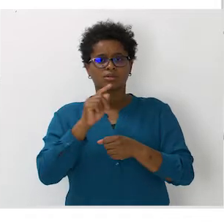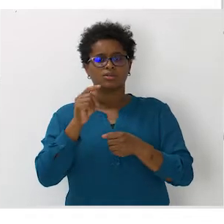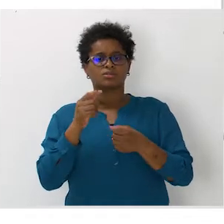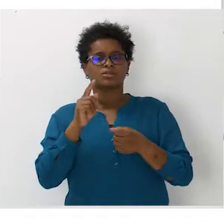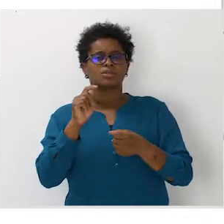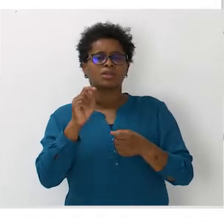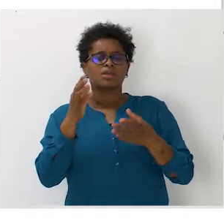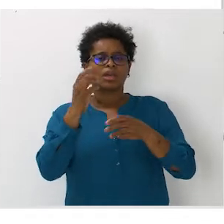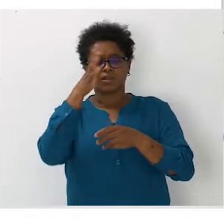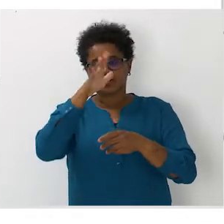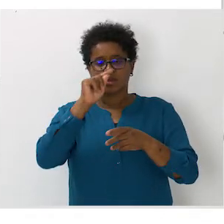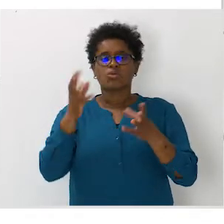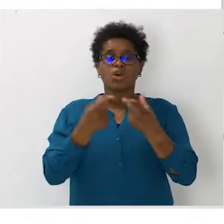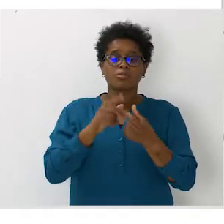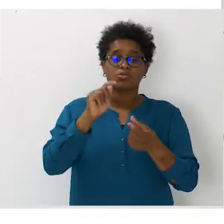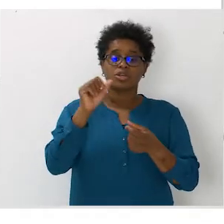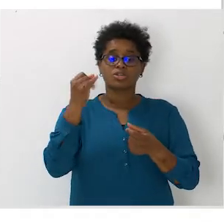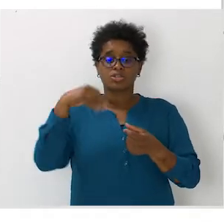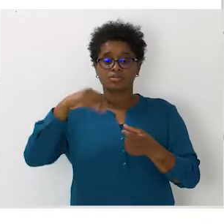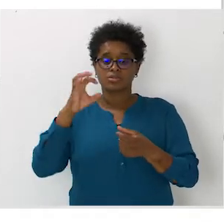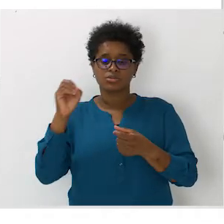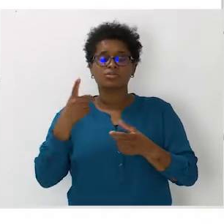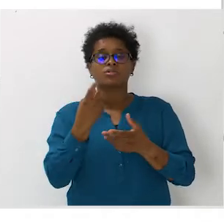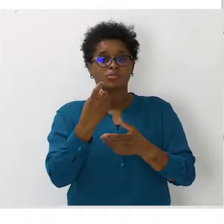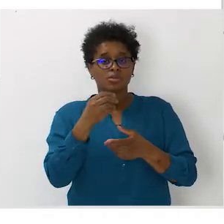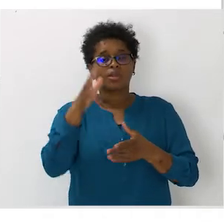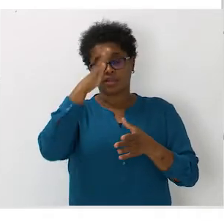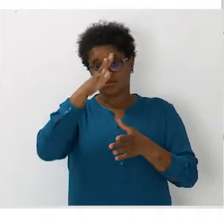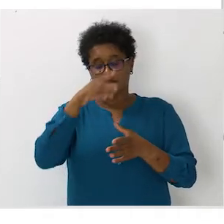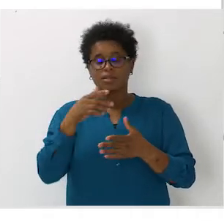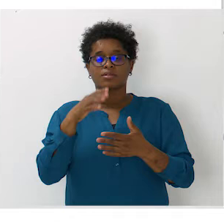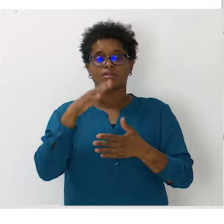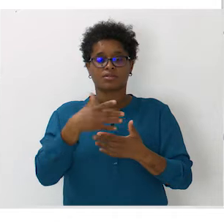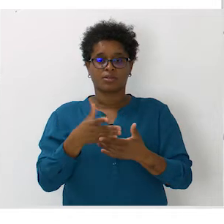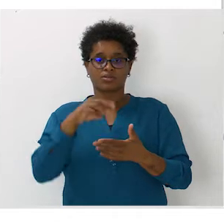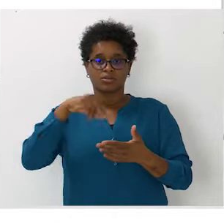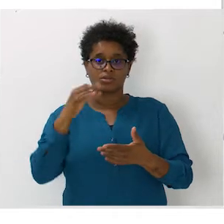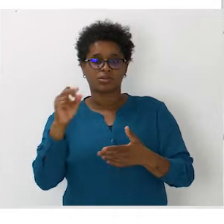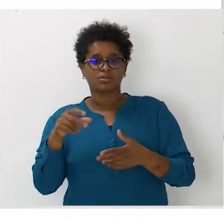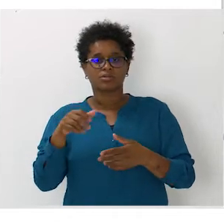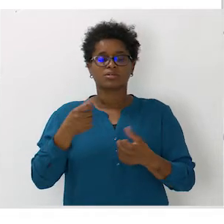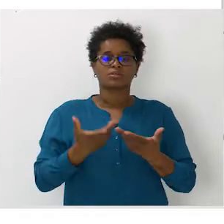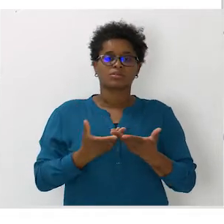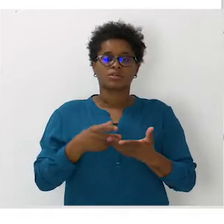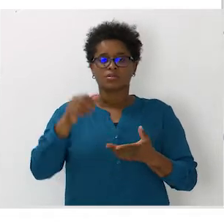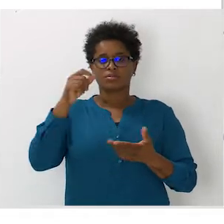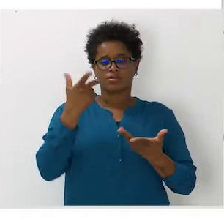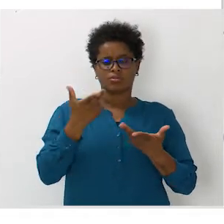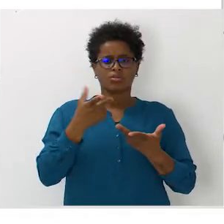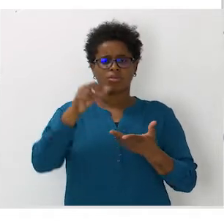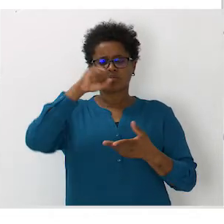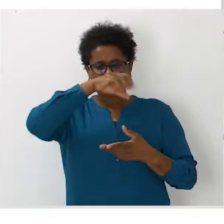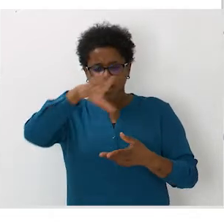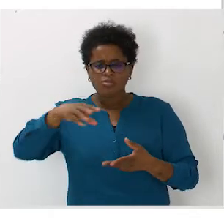Nilo. As suas cheias inundam e fertilizam os campos com lodo